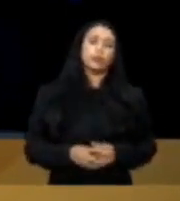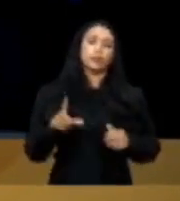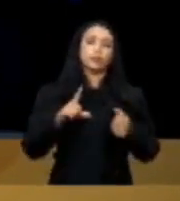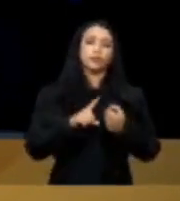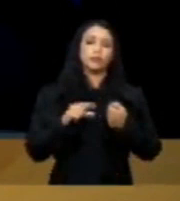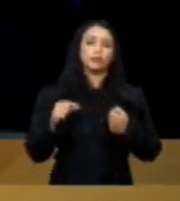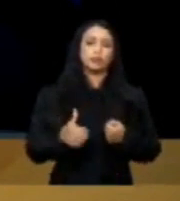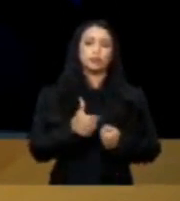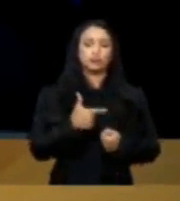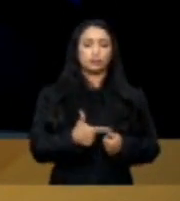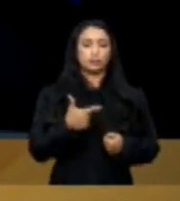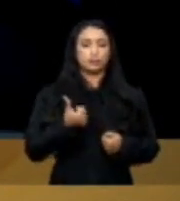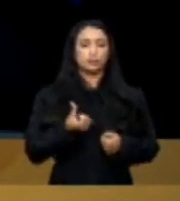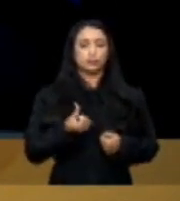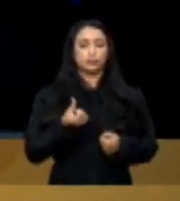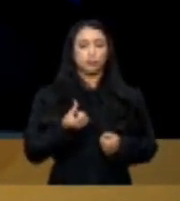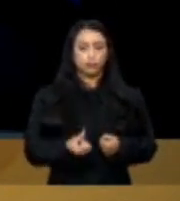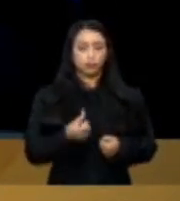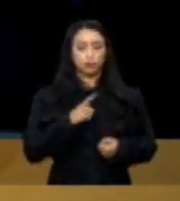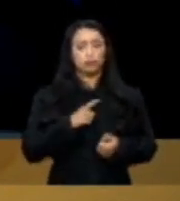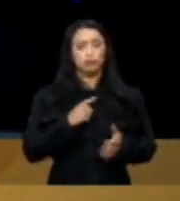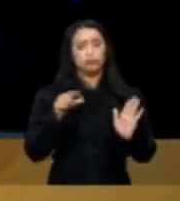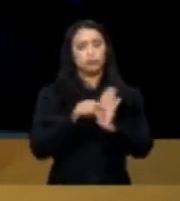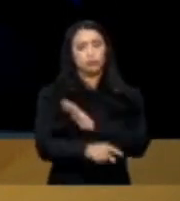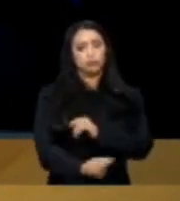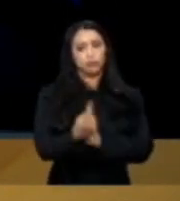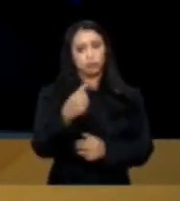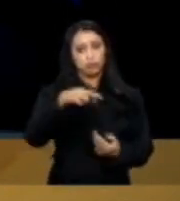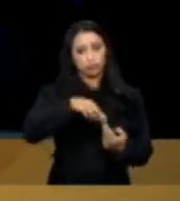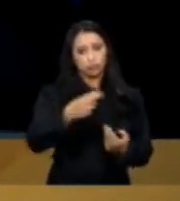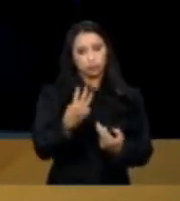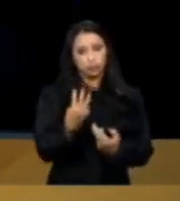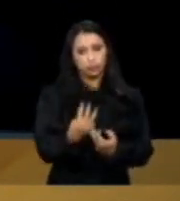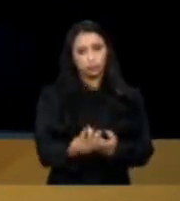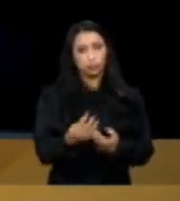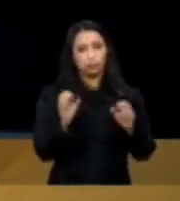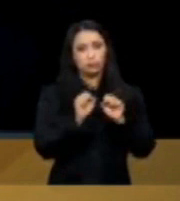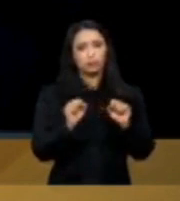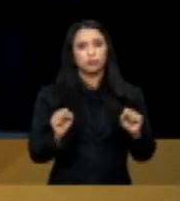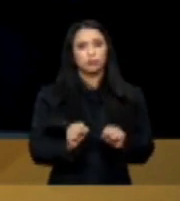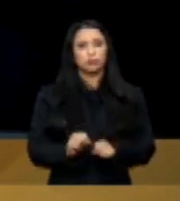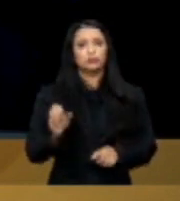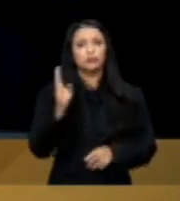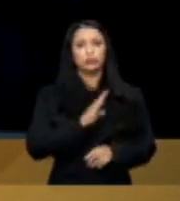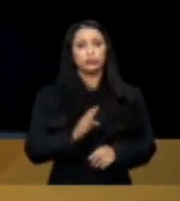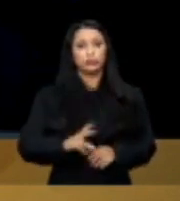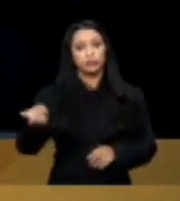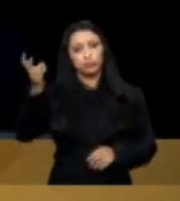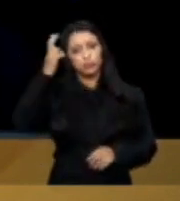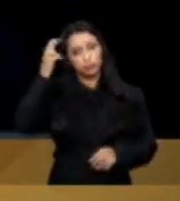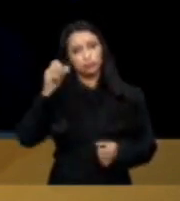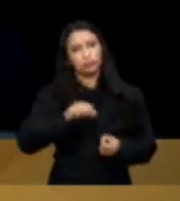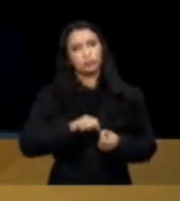artigo 216-A, no parágrafo 1º, no inciso 3, que o Sistema Nacional de Cultura é regido